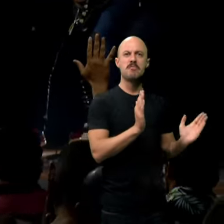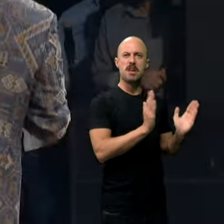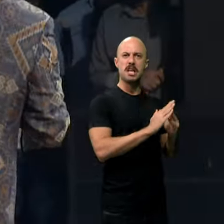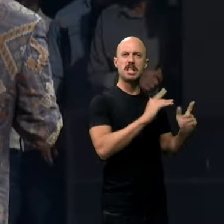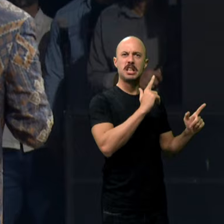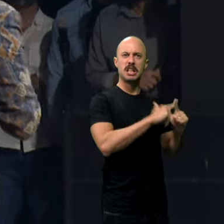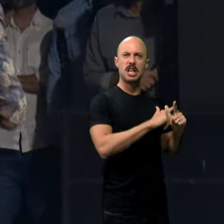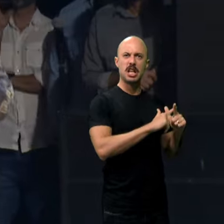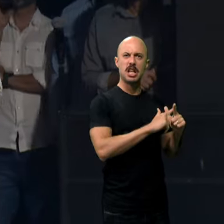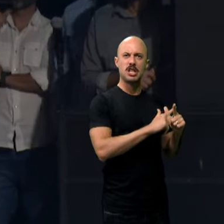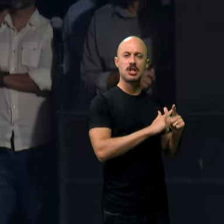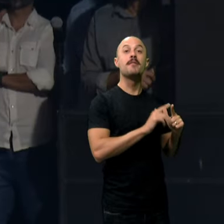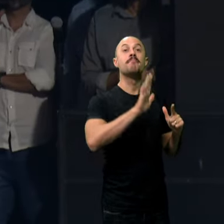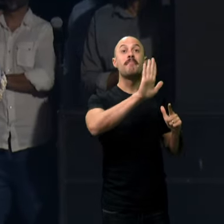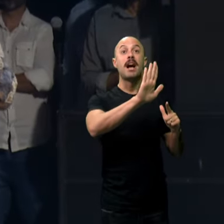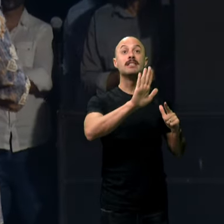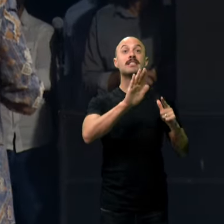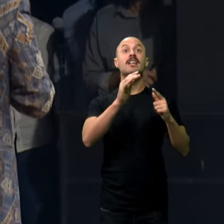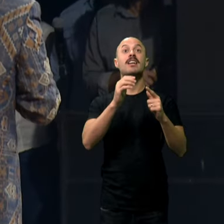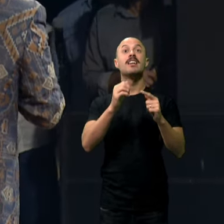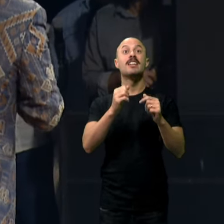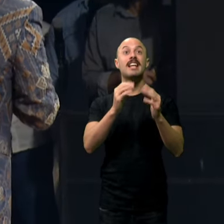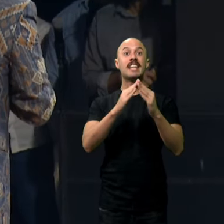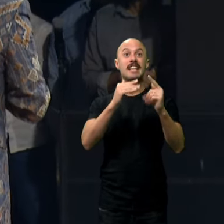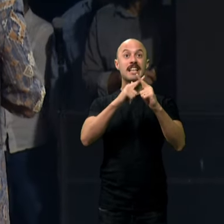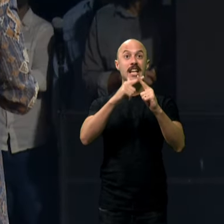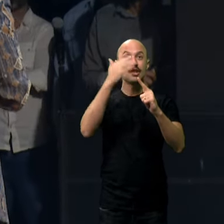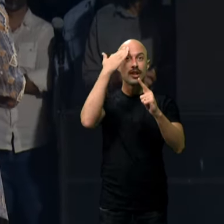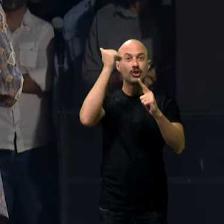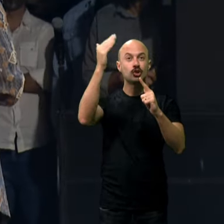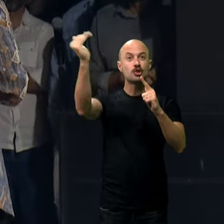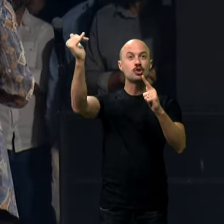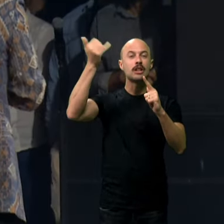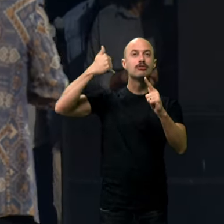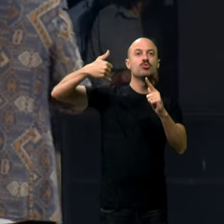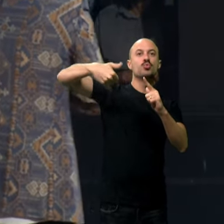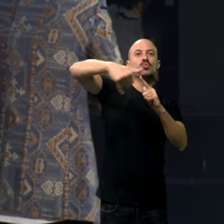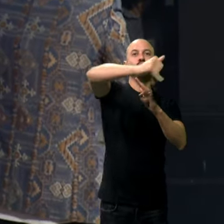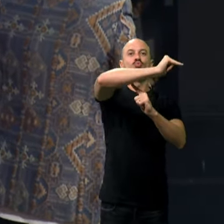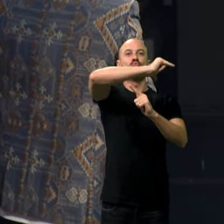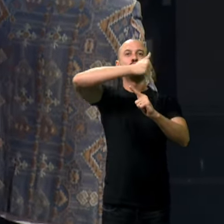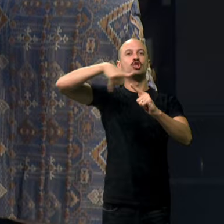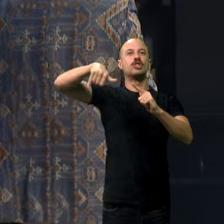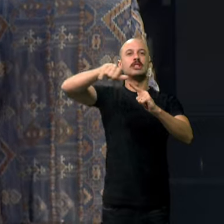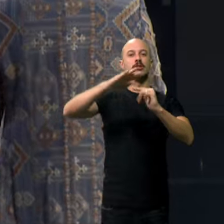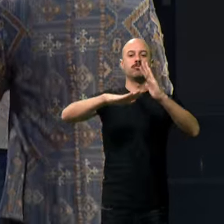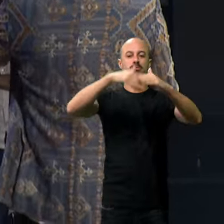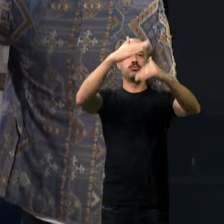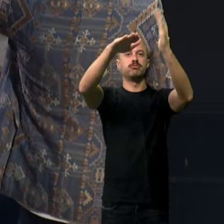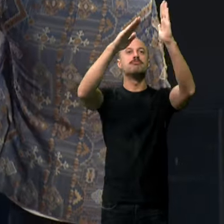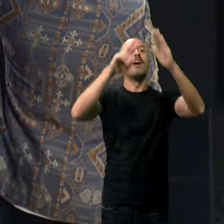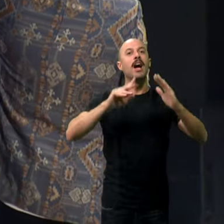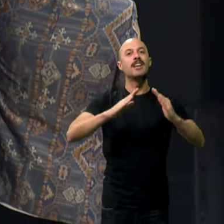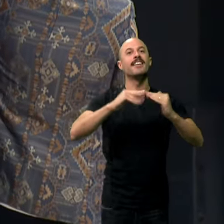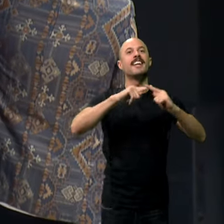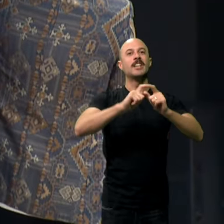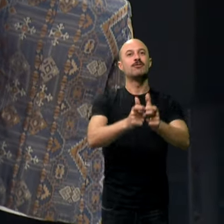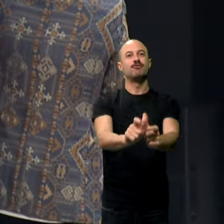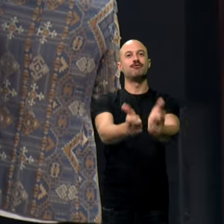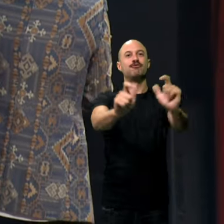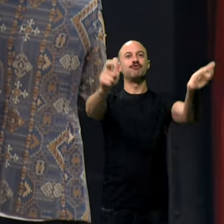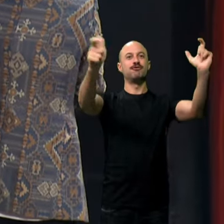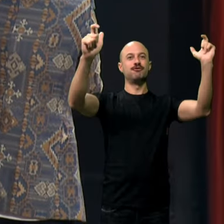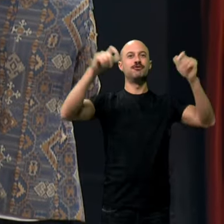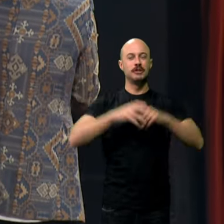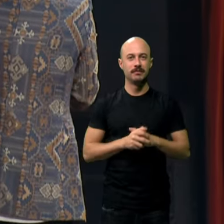sucesso sem a unção de rompimento para abrir essa esfera, para crescer, para evangelizar, para atrair as pessoas. Essa mesma unção que existe